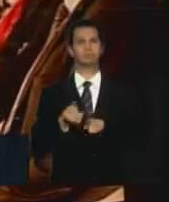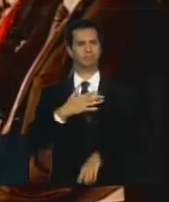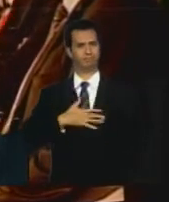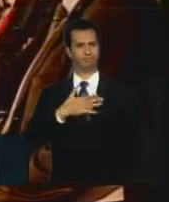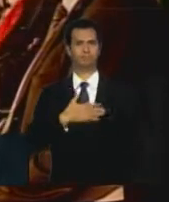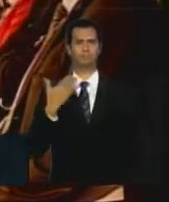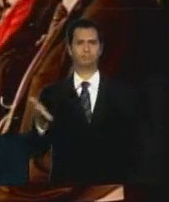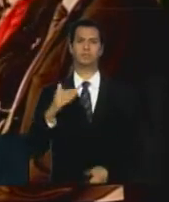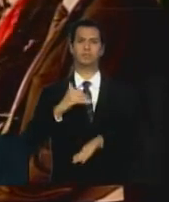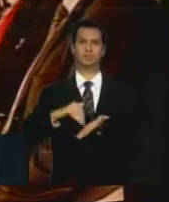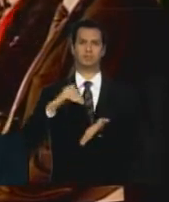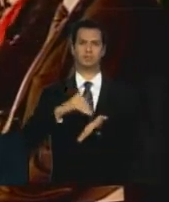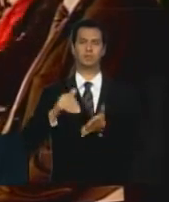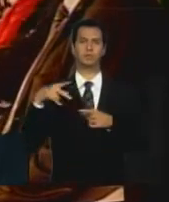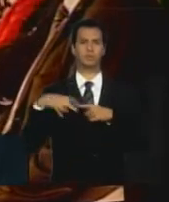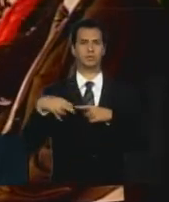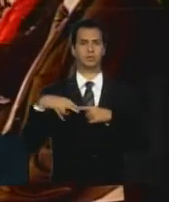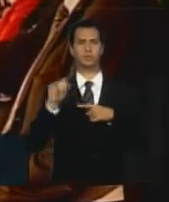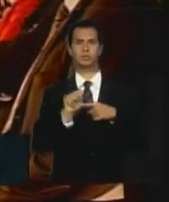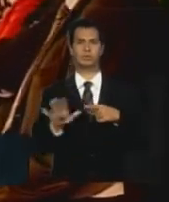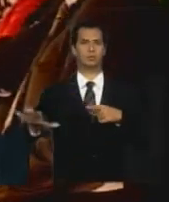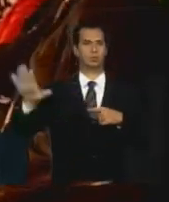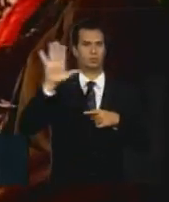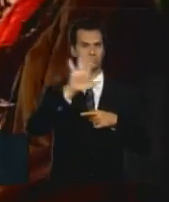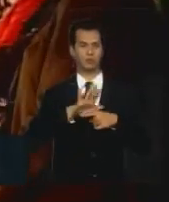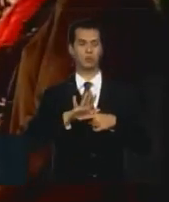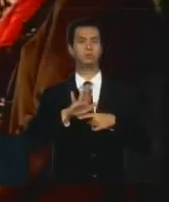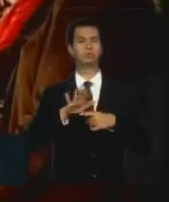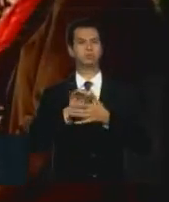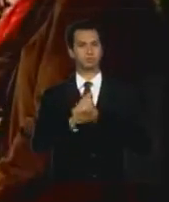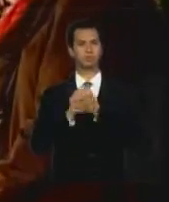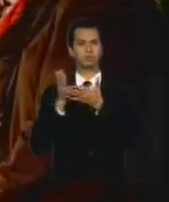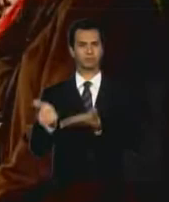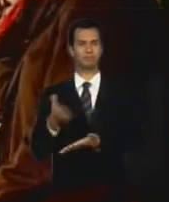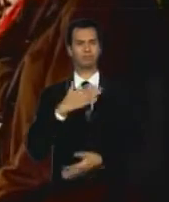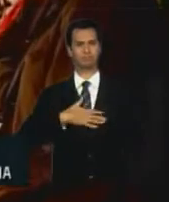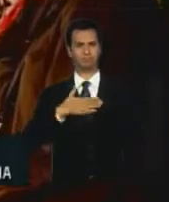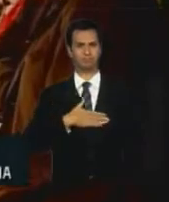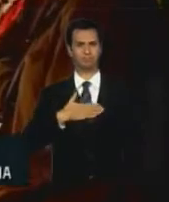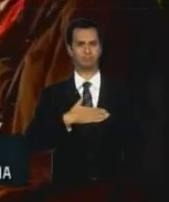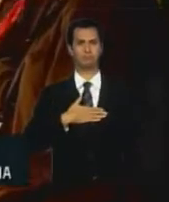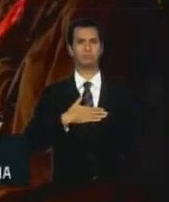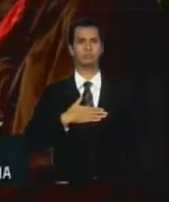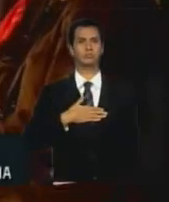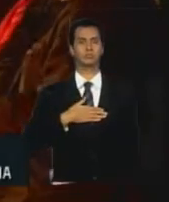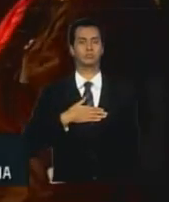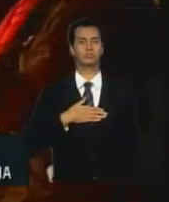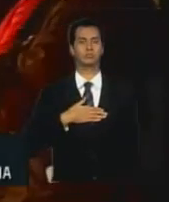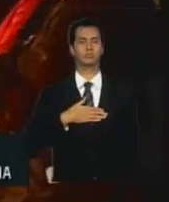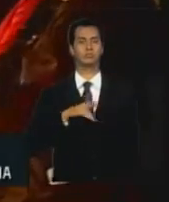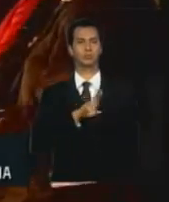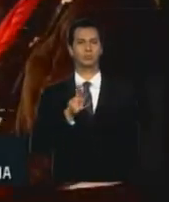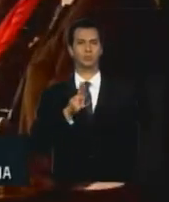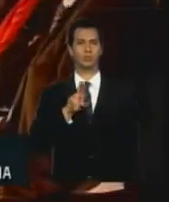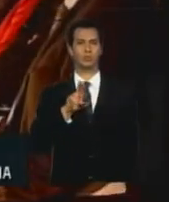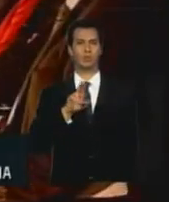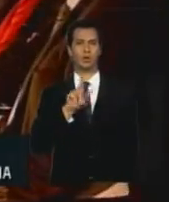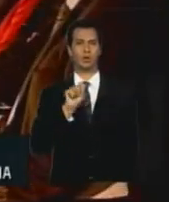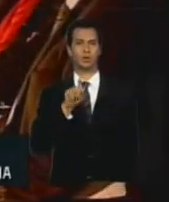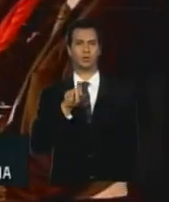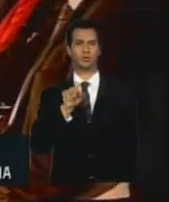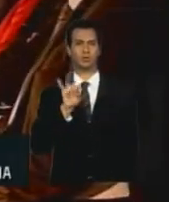excelentíssimo senhor secretário do Tesouro Nacional, querido companheiro Arno